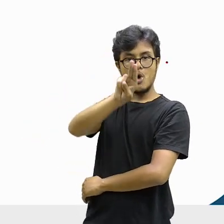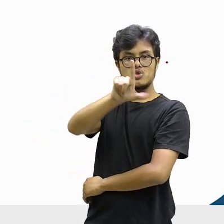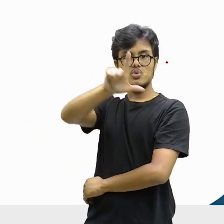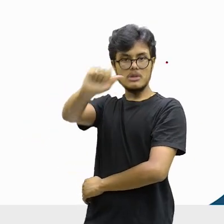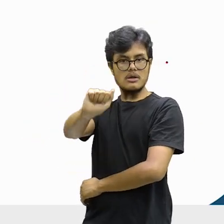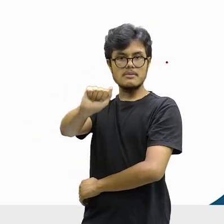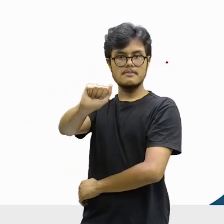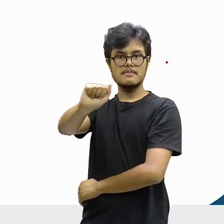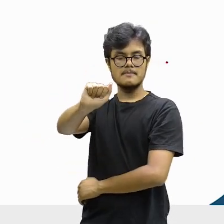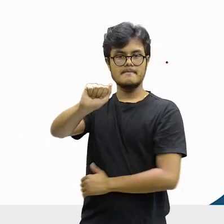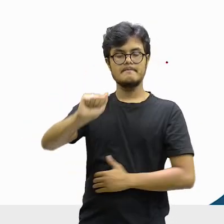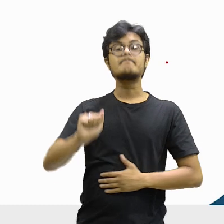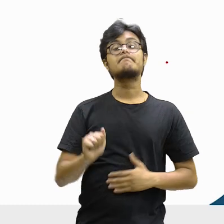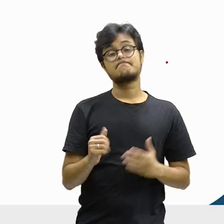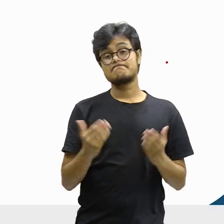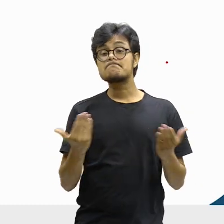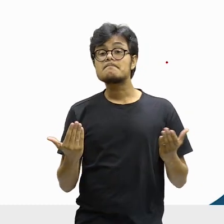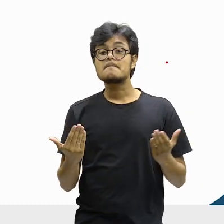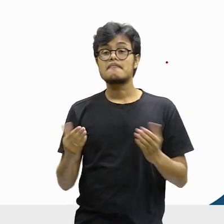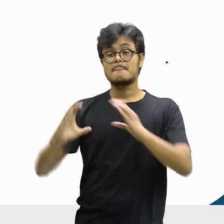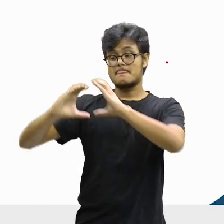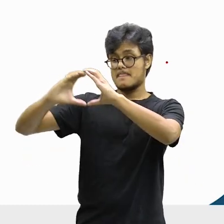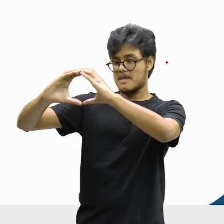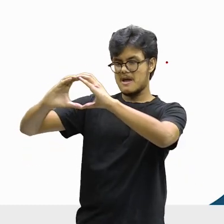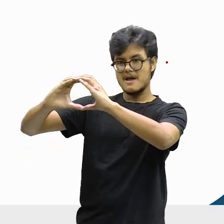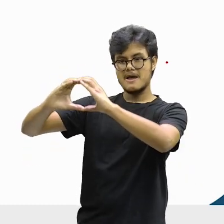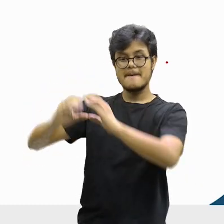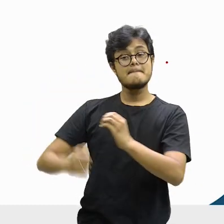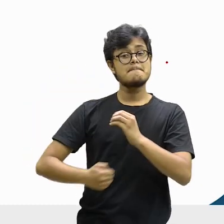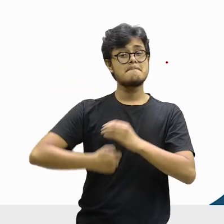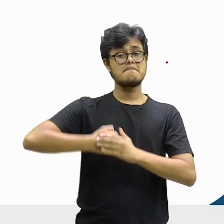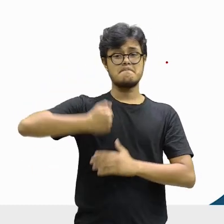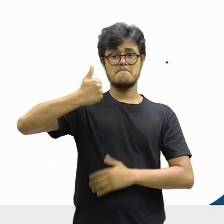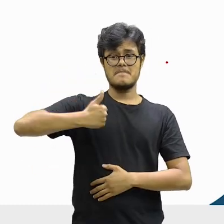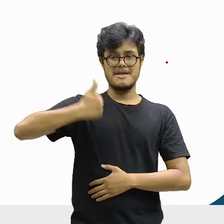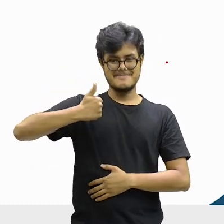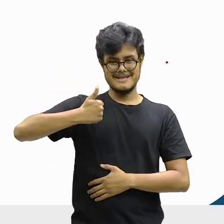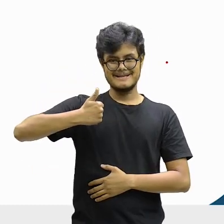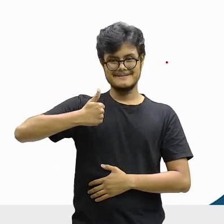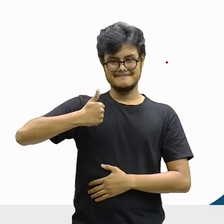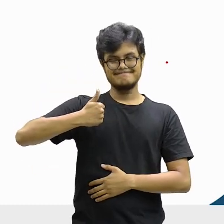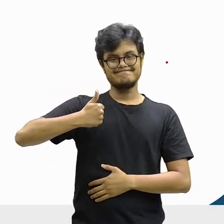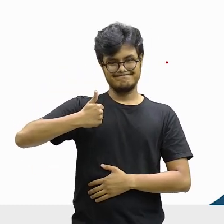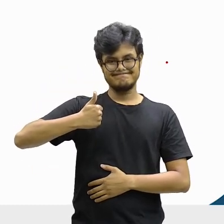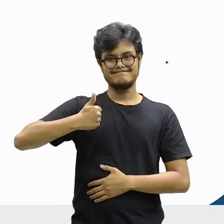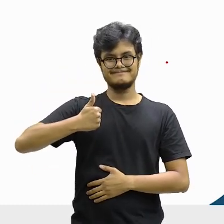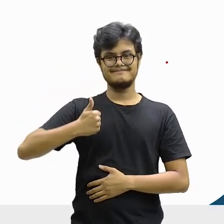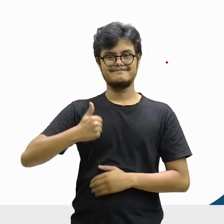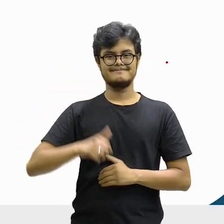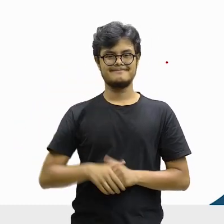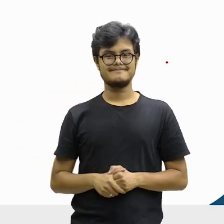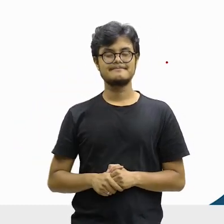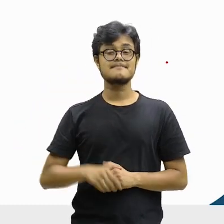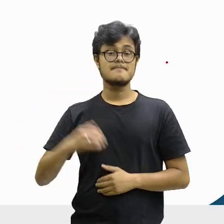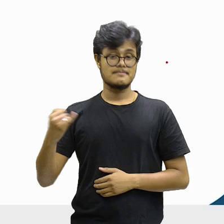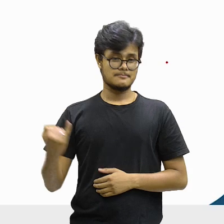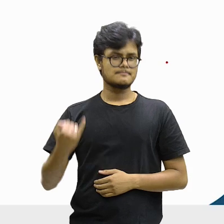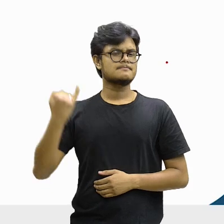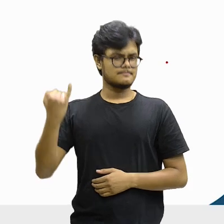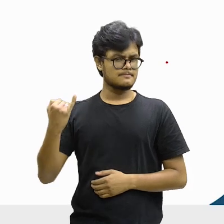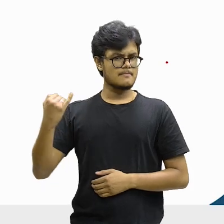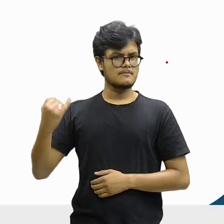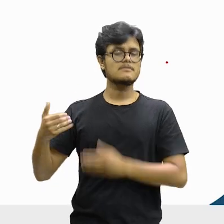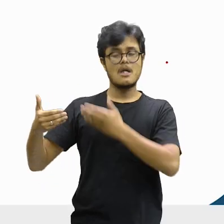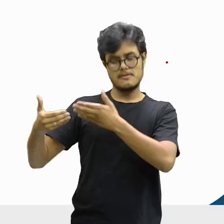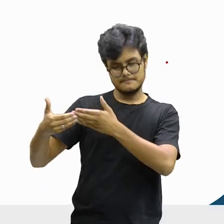bem, mórula, que corresponde à primeira fase, tá? Primeira fase importante de um